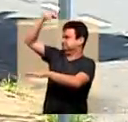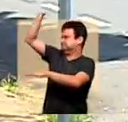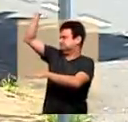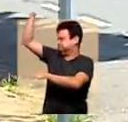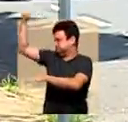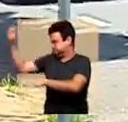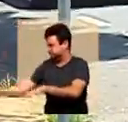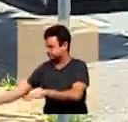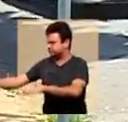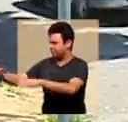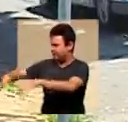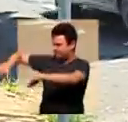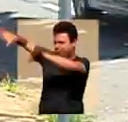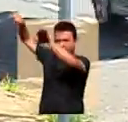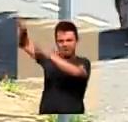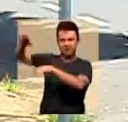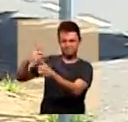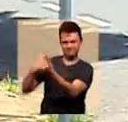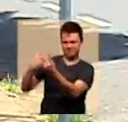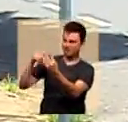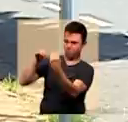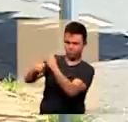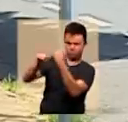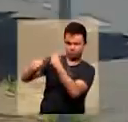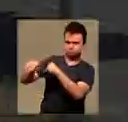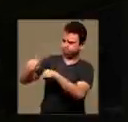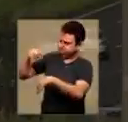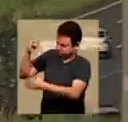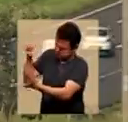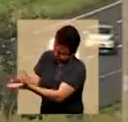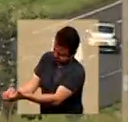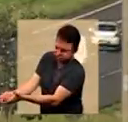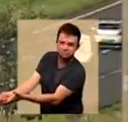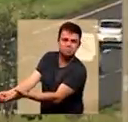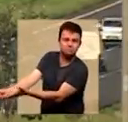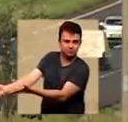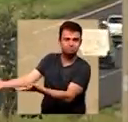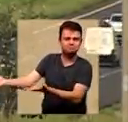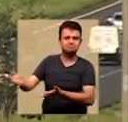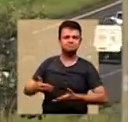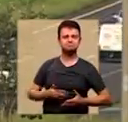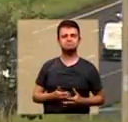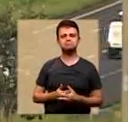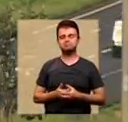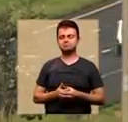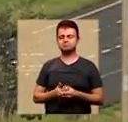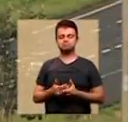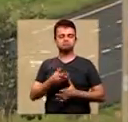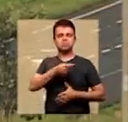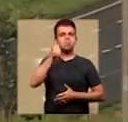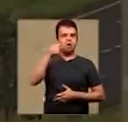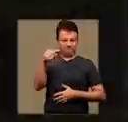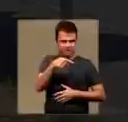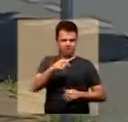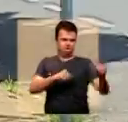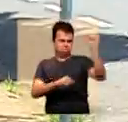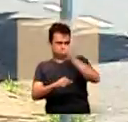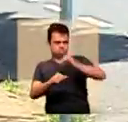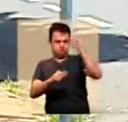caminhão, bateu no barranco da Washington e caiu na faixa de acostamento. A velocidade que ela